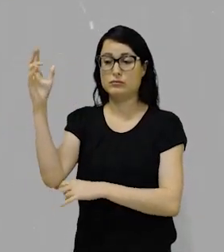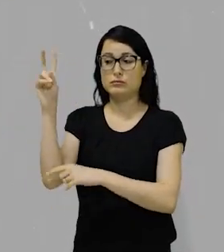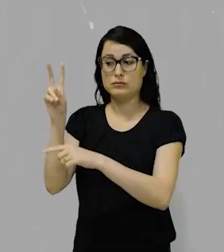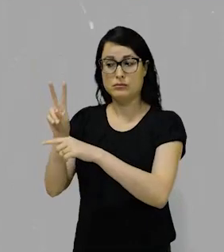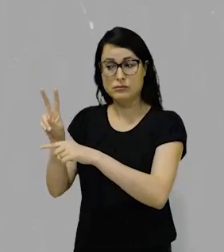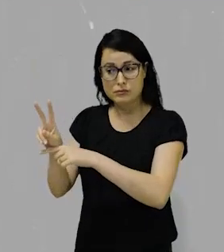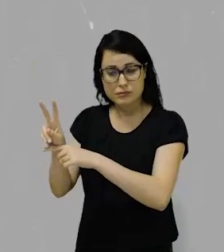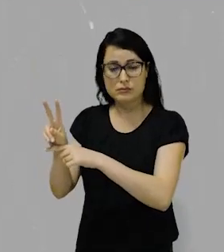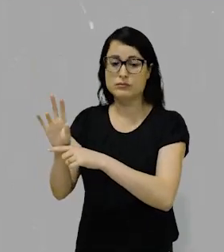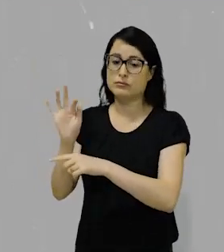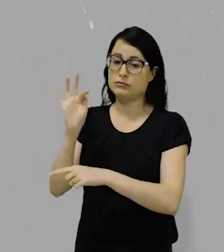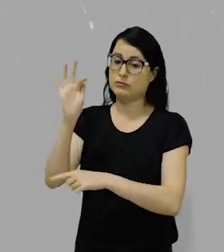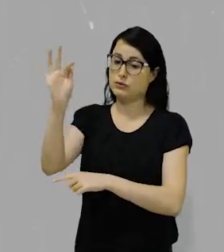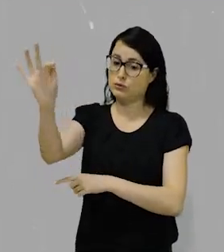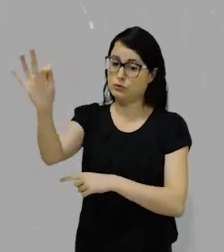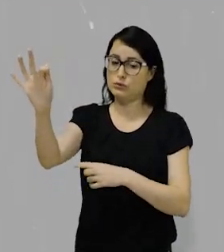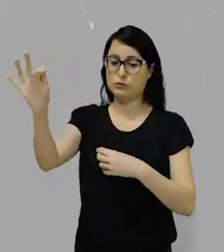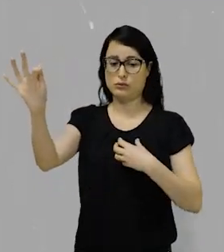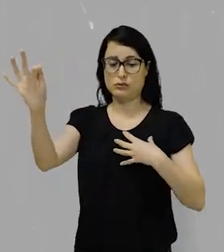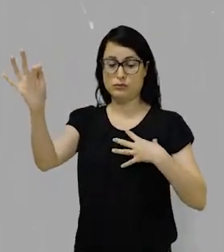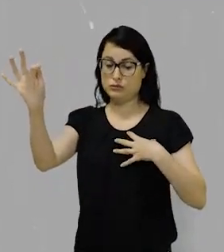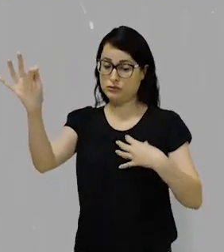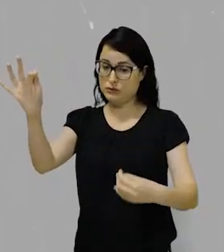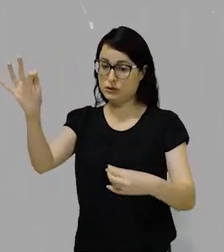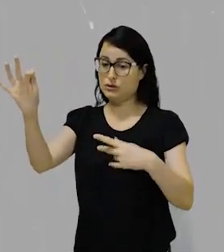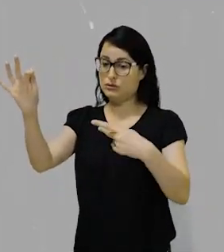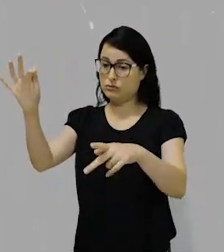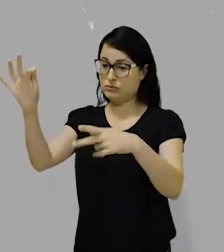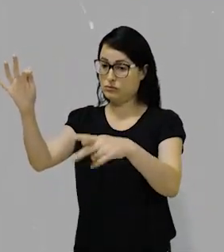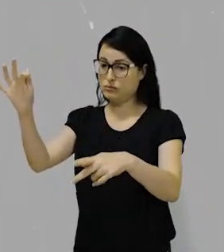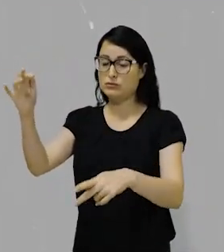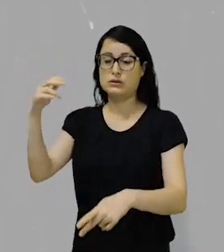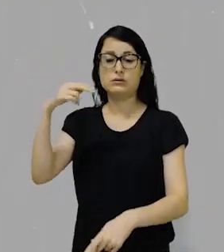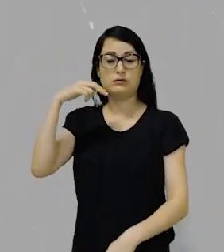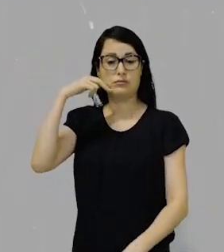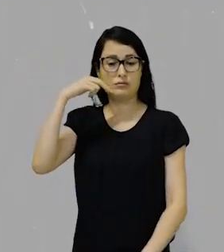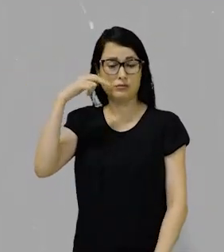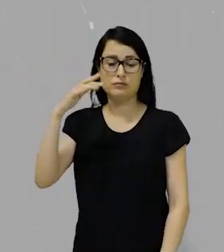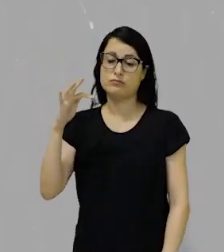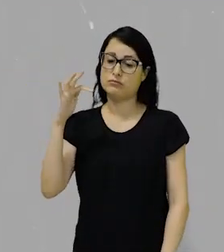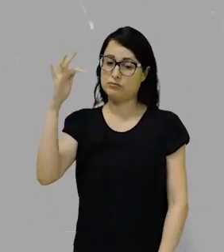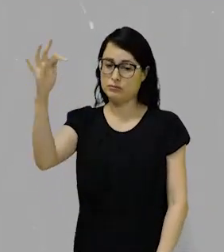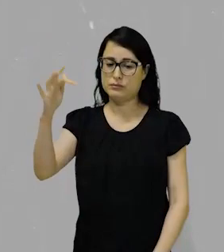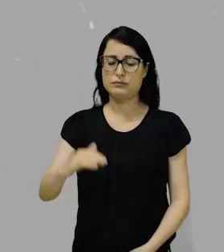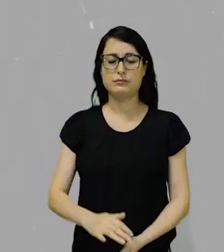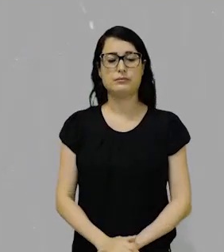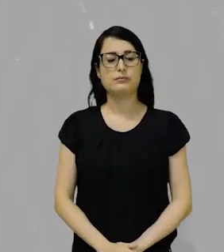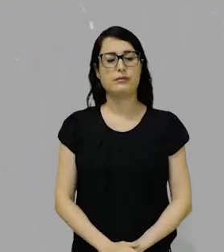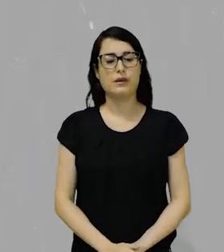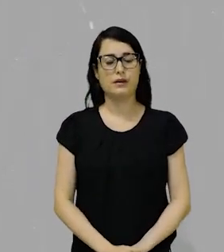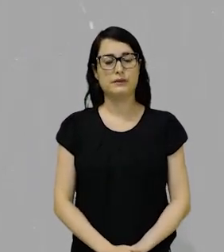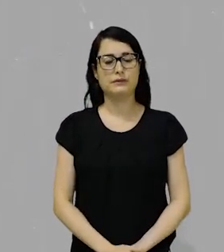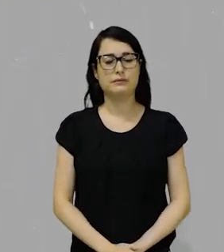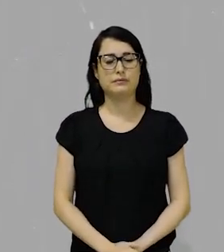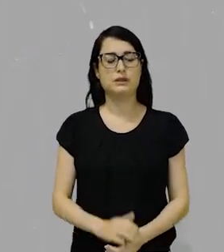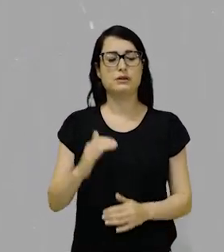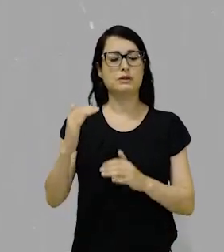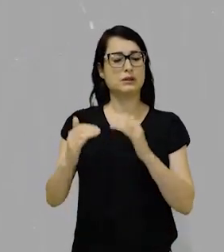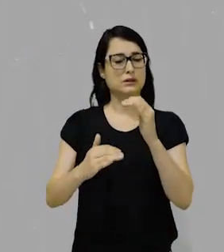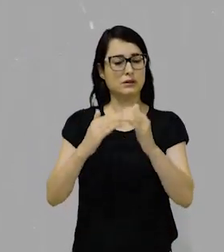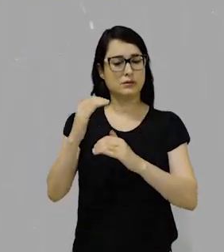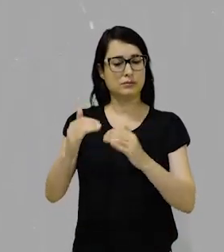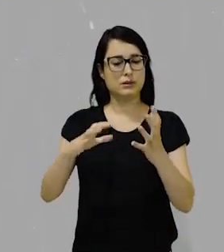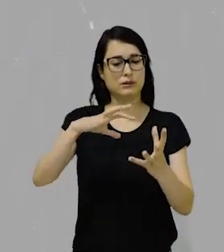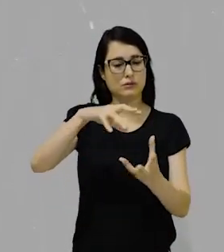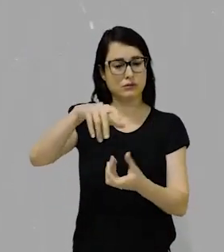gerações futuras, meus filhos, seus netos, beleza? O desenvolvimento sustentável, galera,